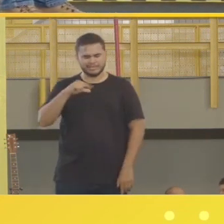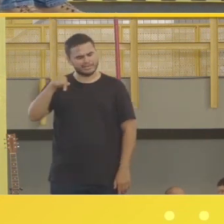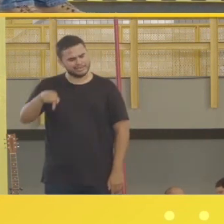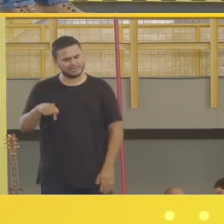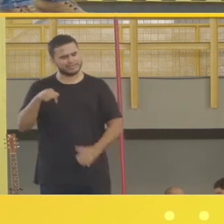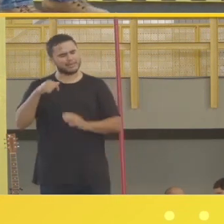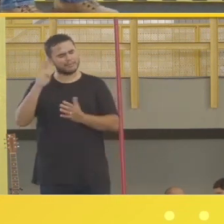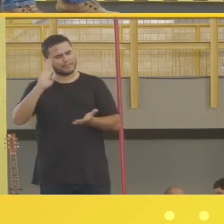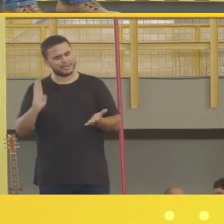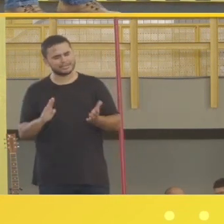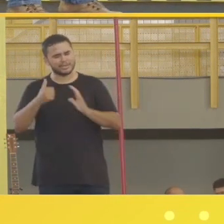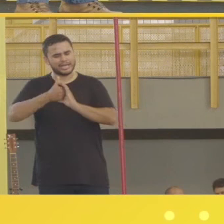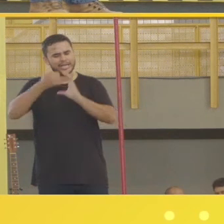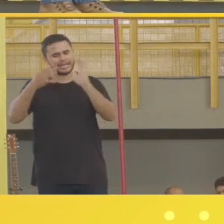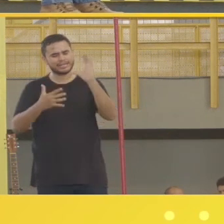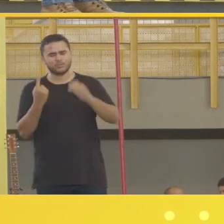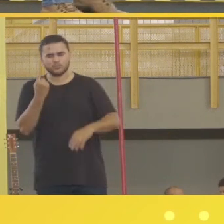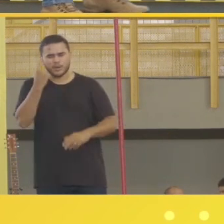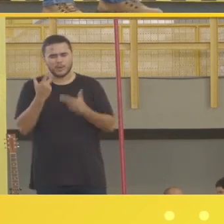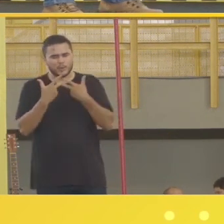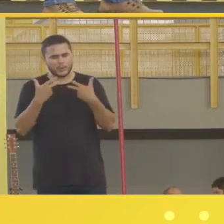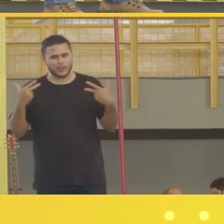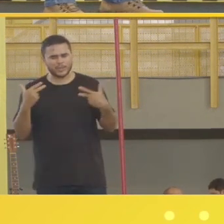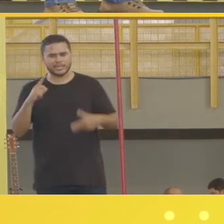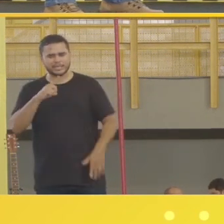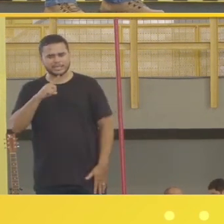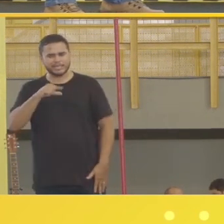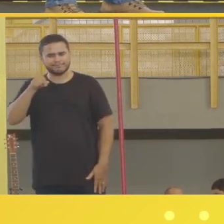do brasileiro é uma acentuação